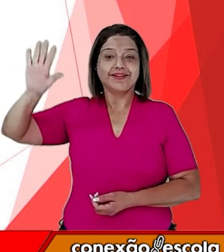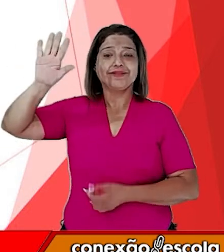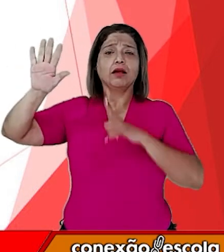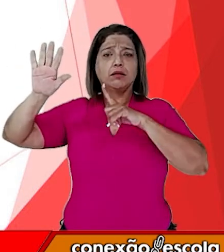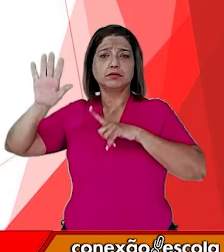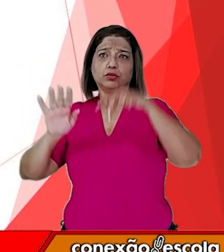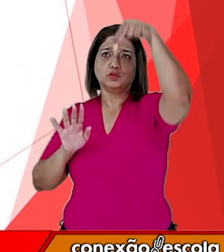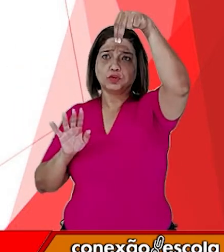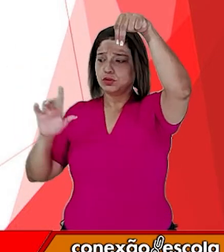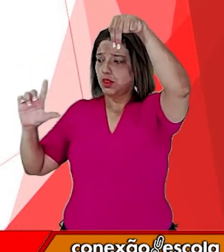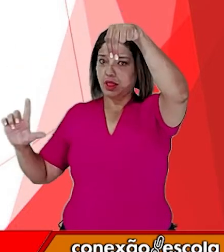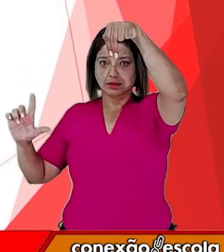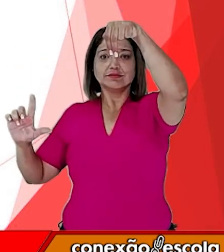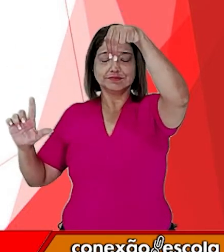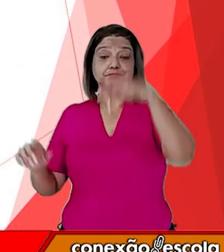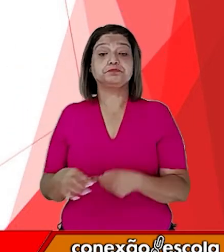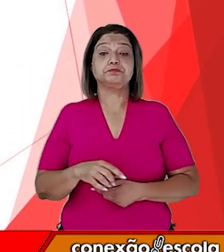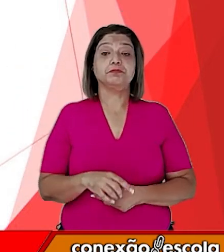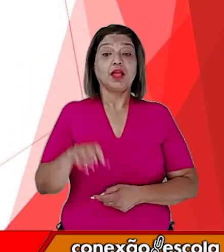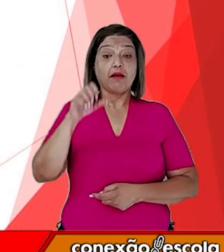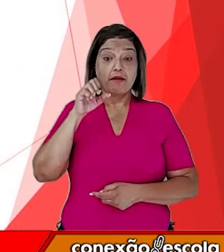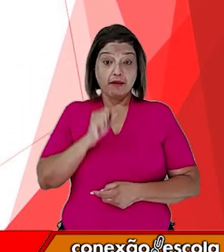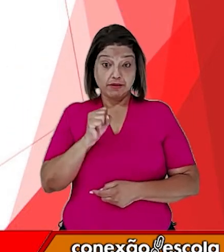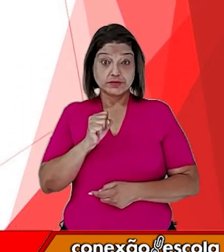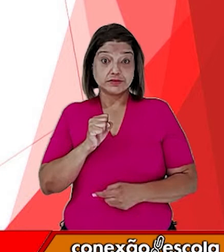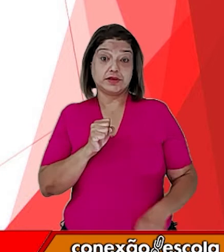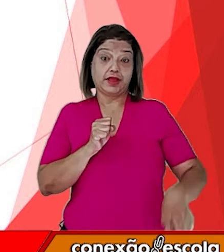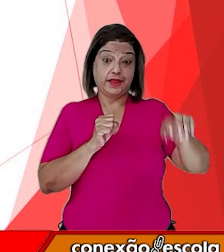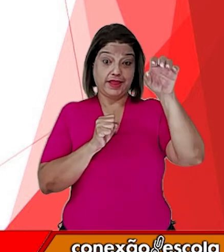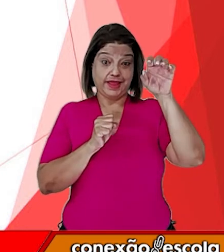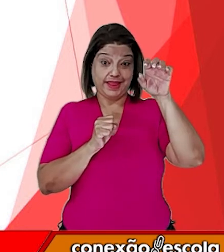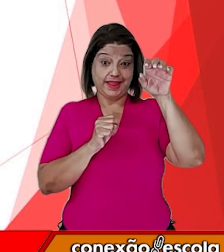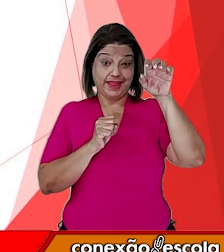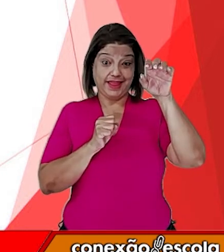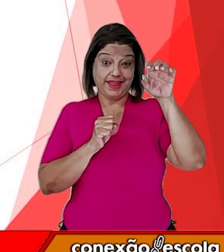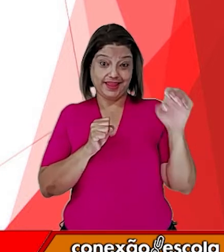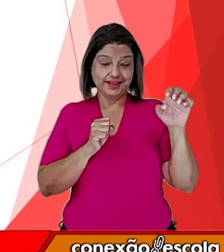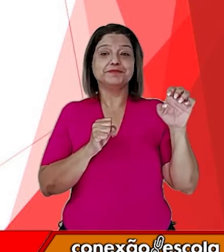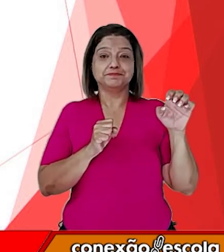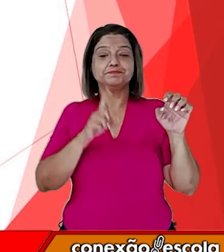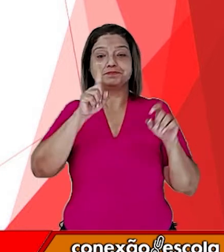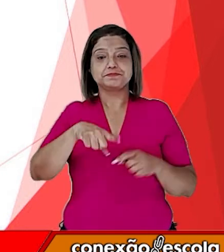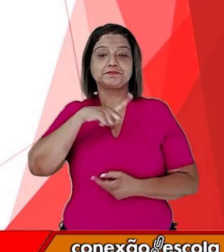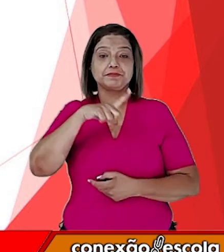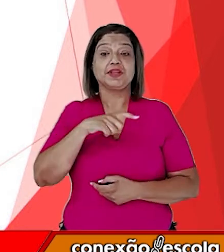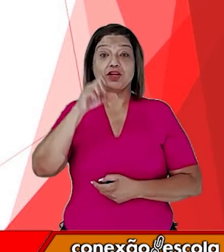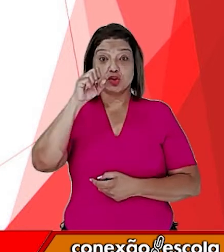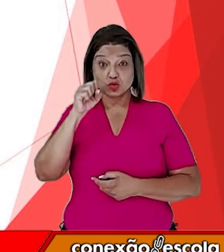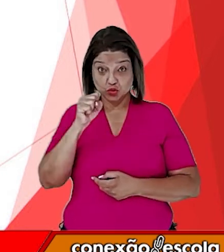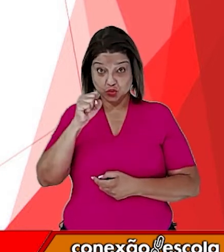norte e o leste. SE, Sudeste, está entre o sul e o